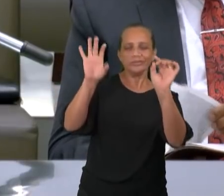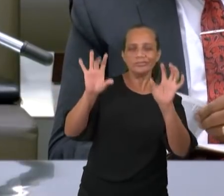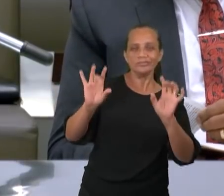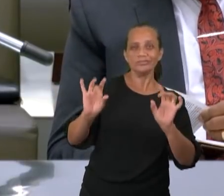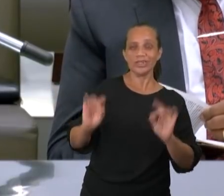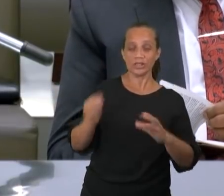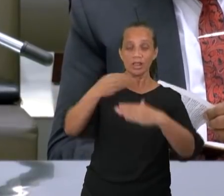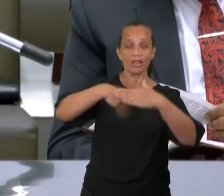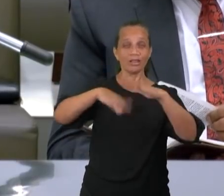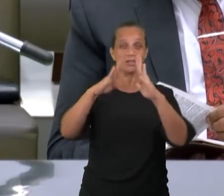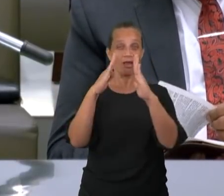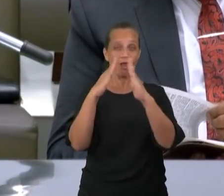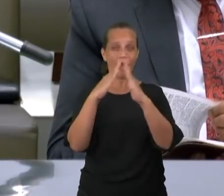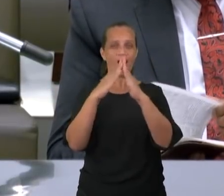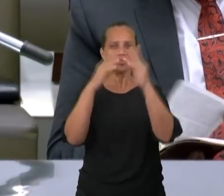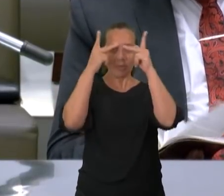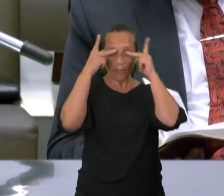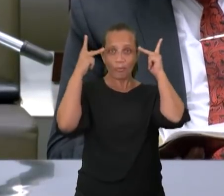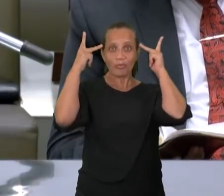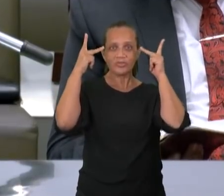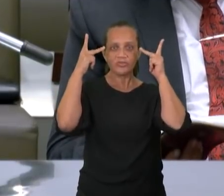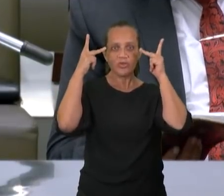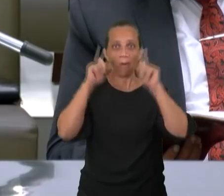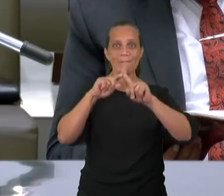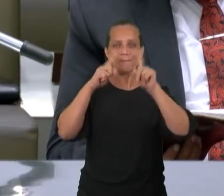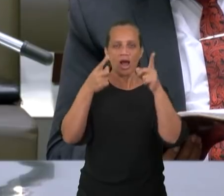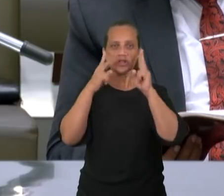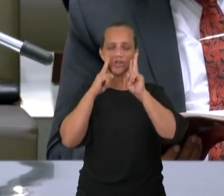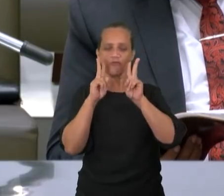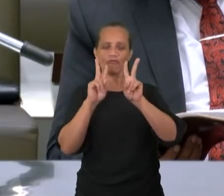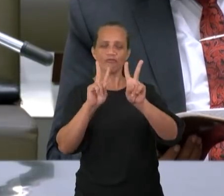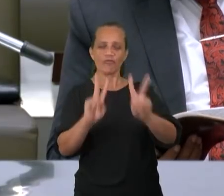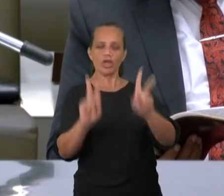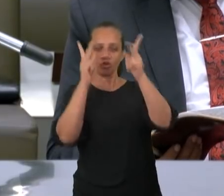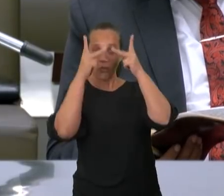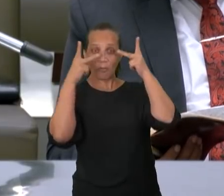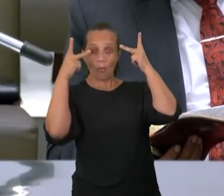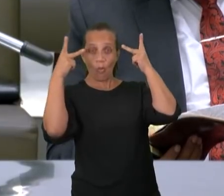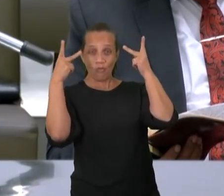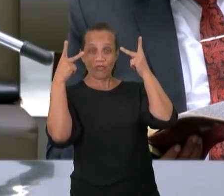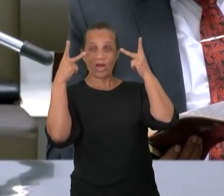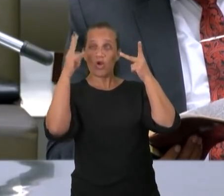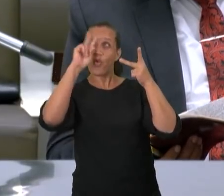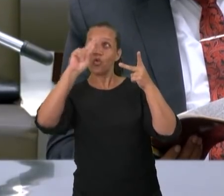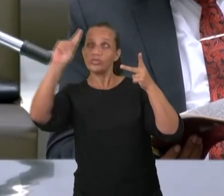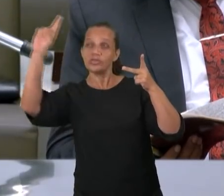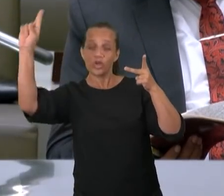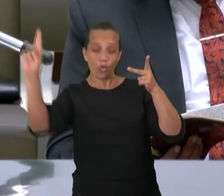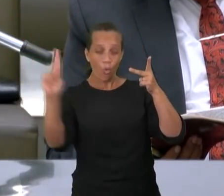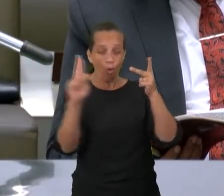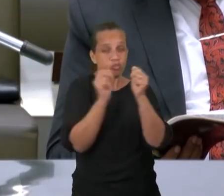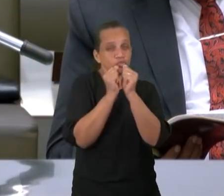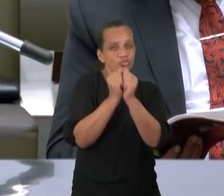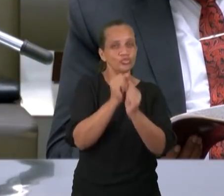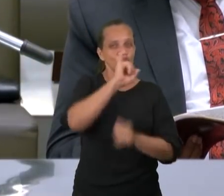senhor. Aleluia. Versículo 3. Vendo, pois, o seu senhor, que o Senhor estava com